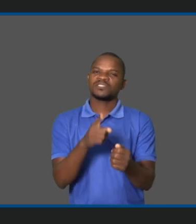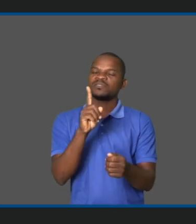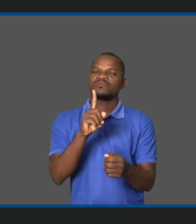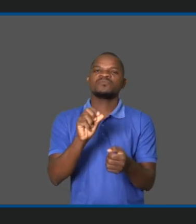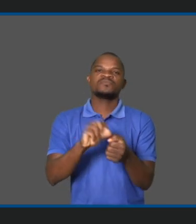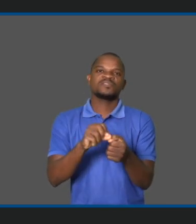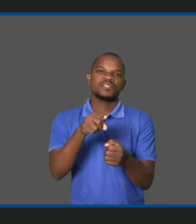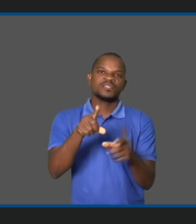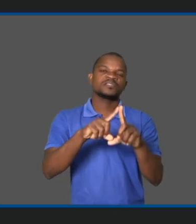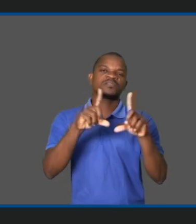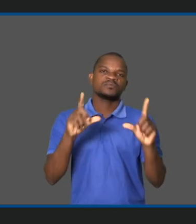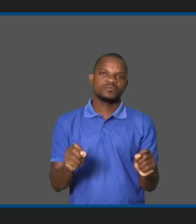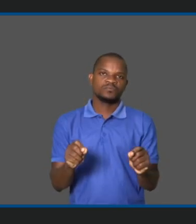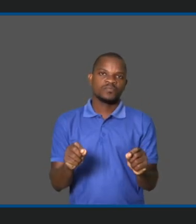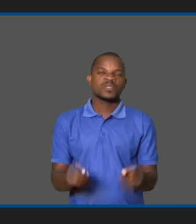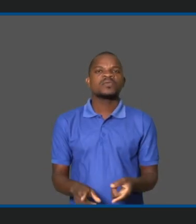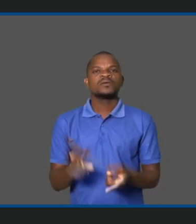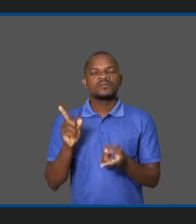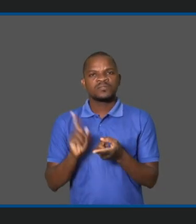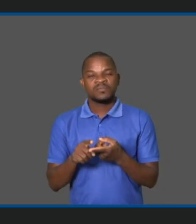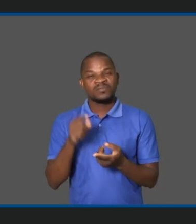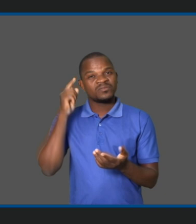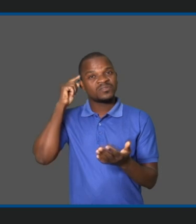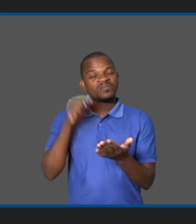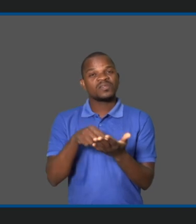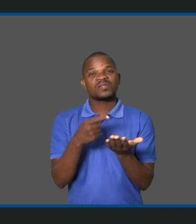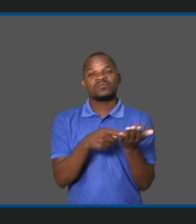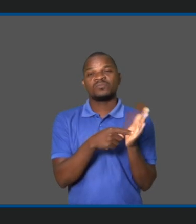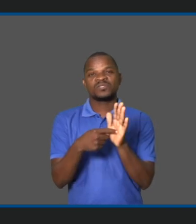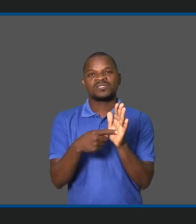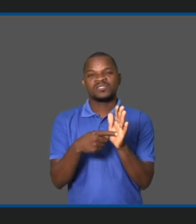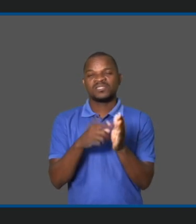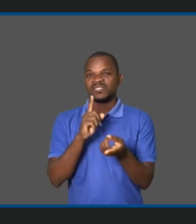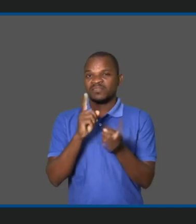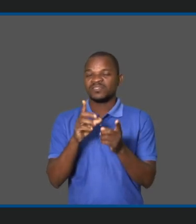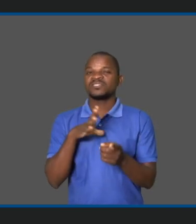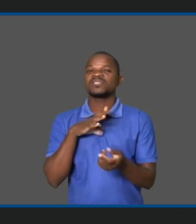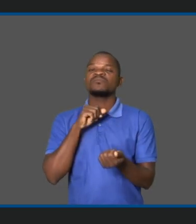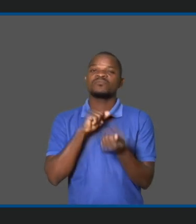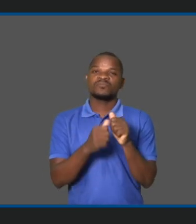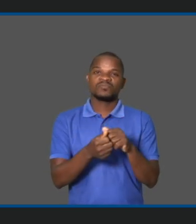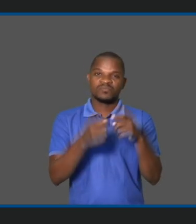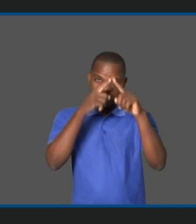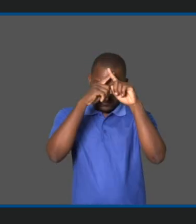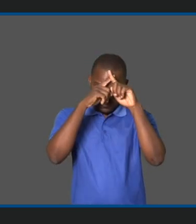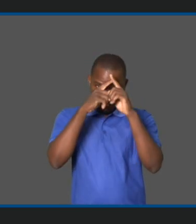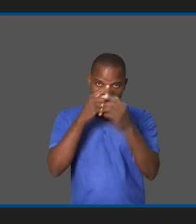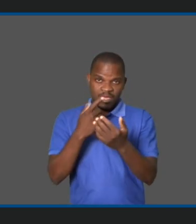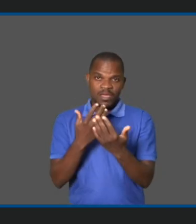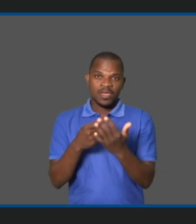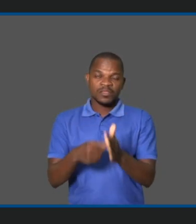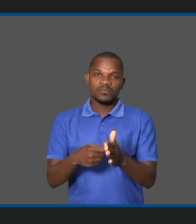problema sério da atuação da polícia, mesmo em situação de estado de emergência. Significa que a polícia ainda não